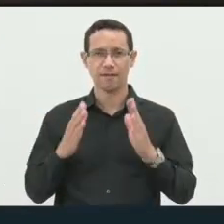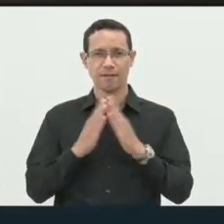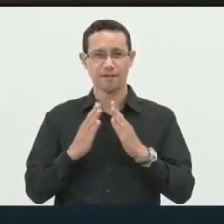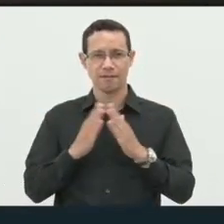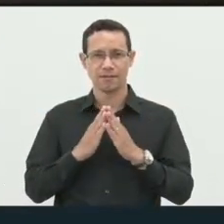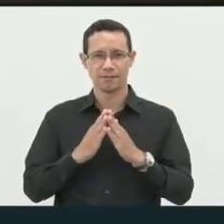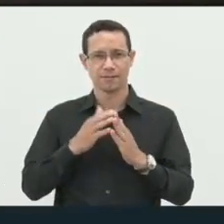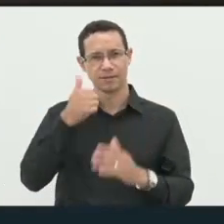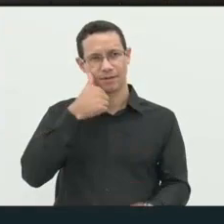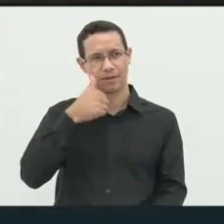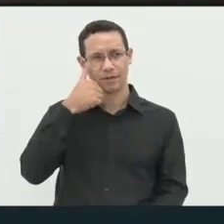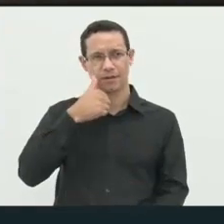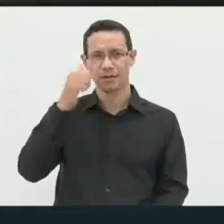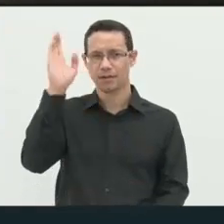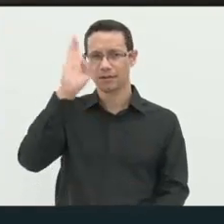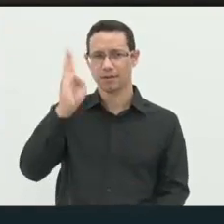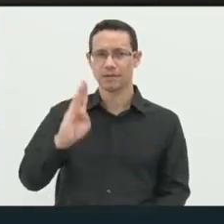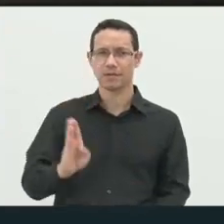brasileira